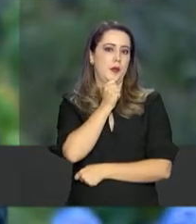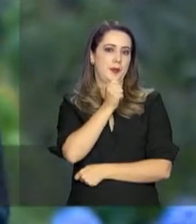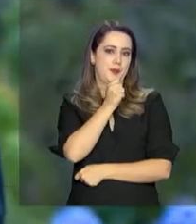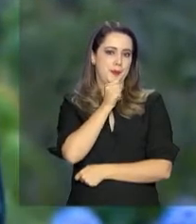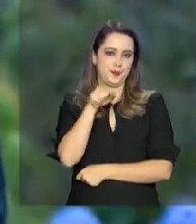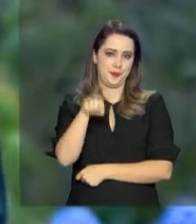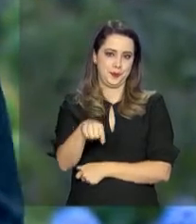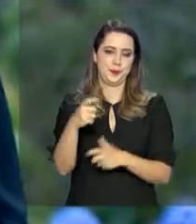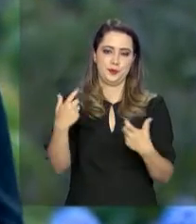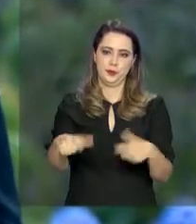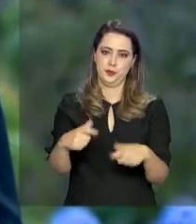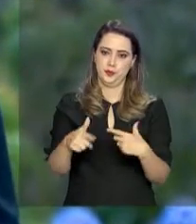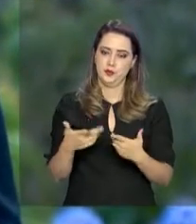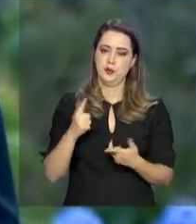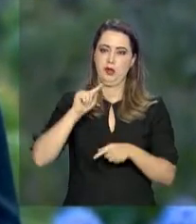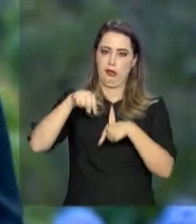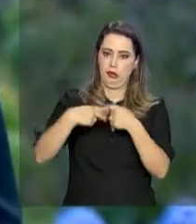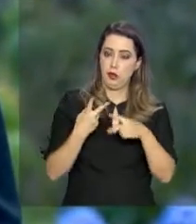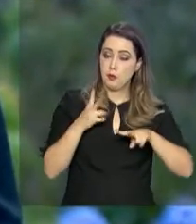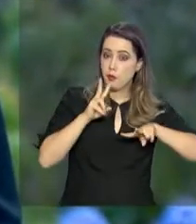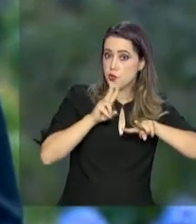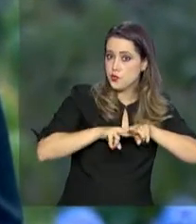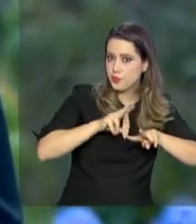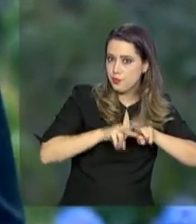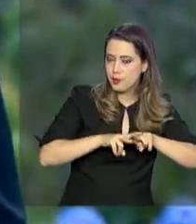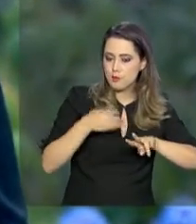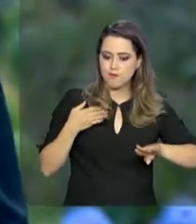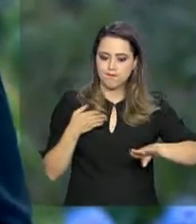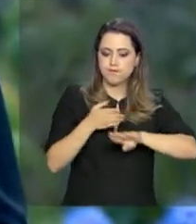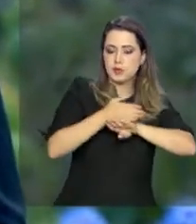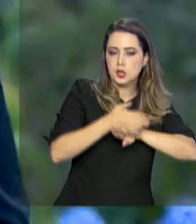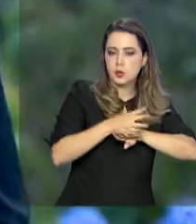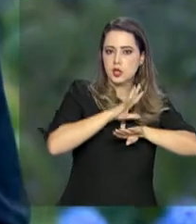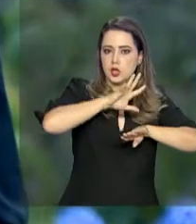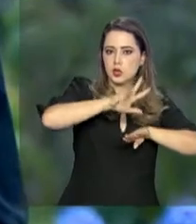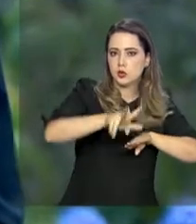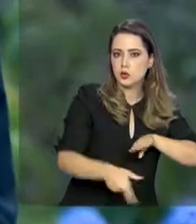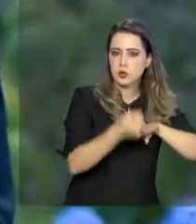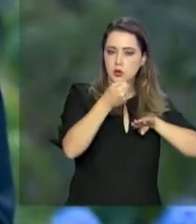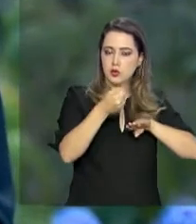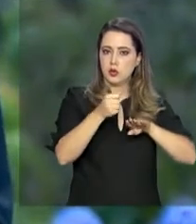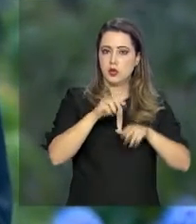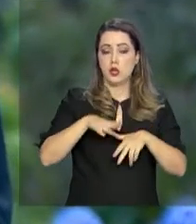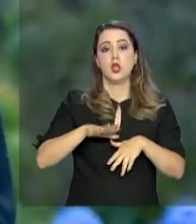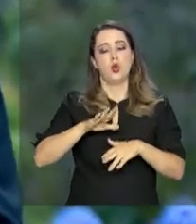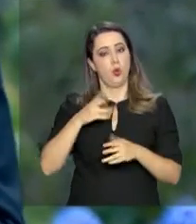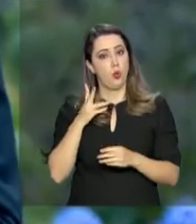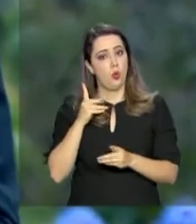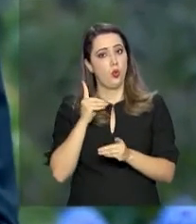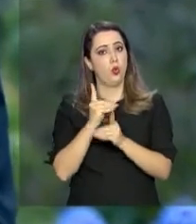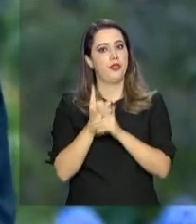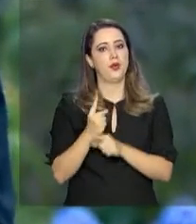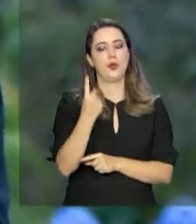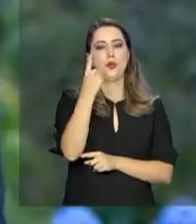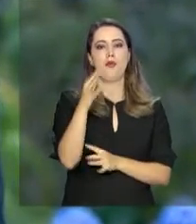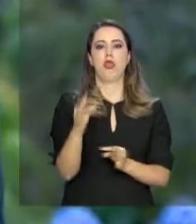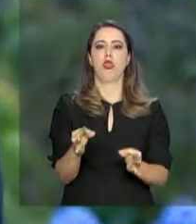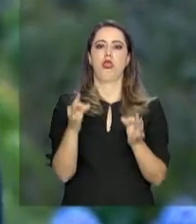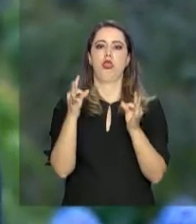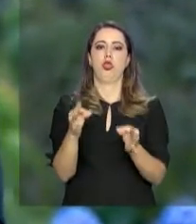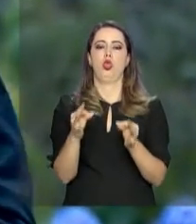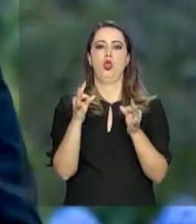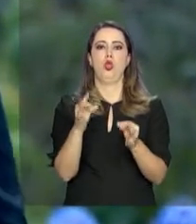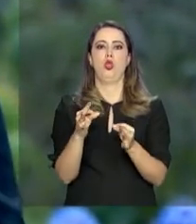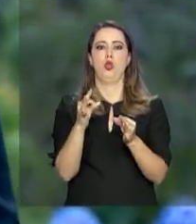drogas depois de serem detidos durante a passagem pelo país quando autoridades teriam encontrado uma tonelada de cocaína